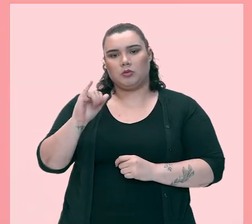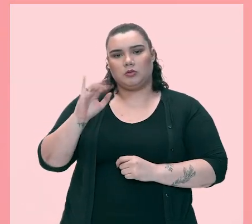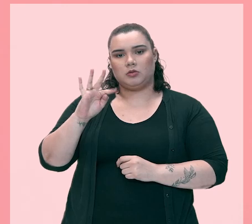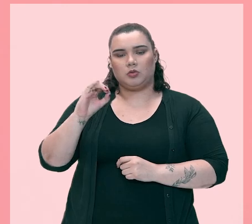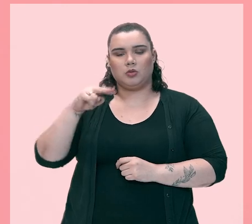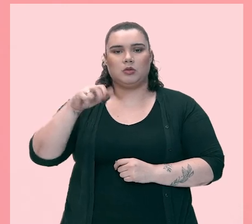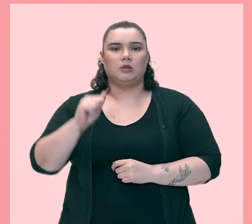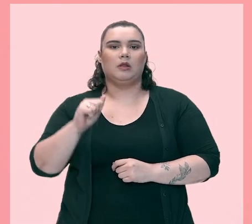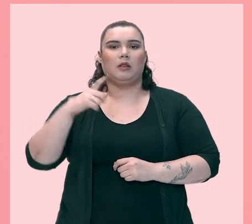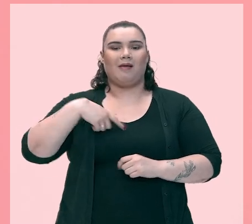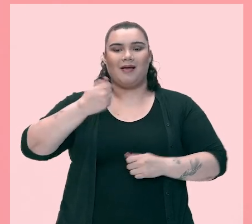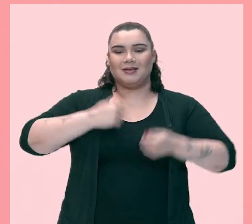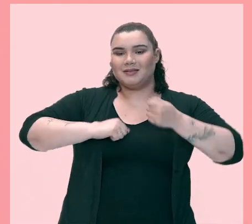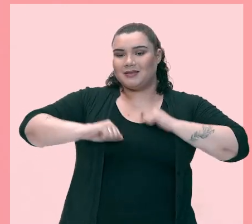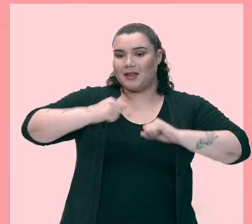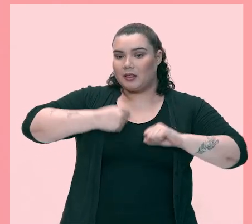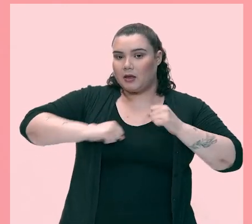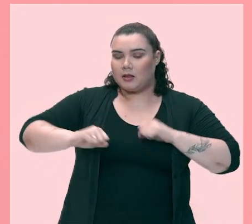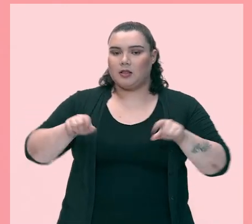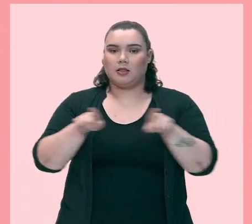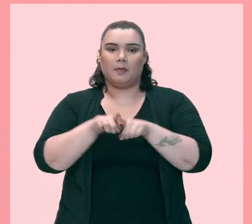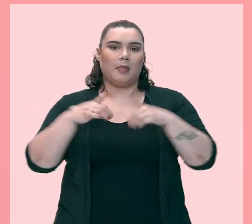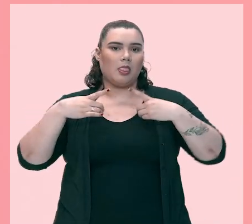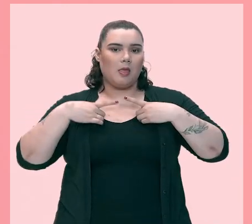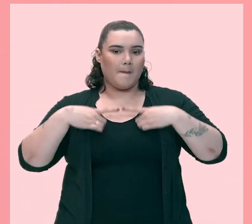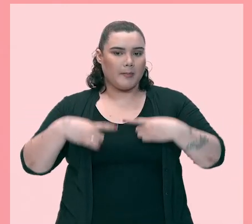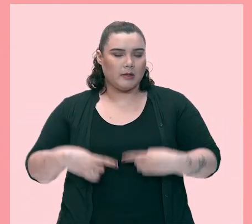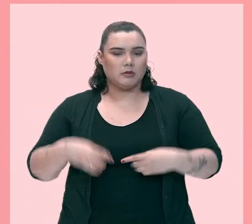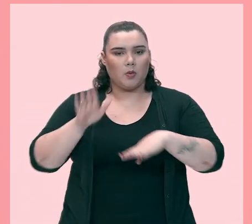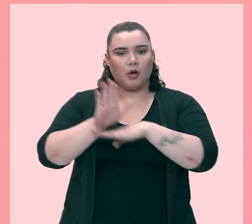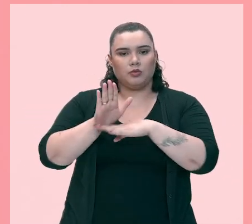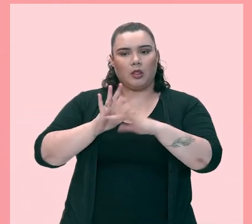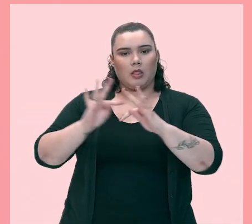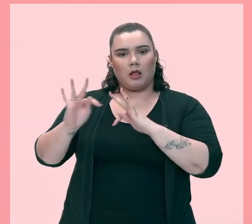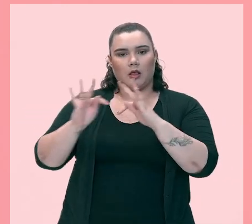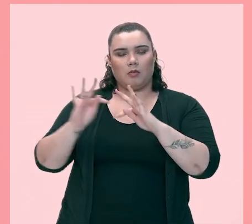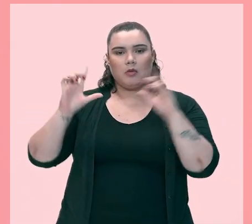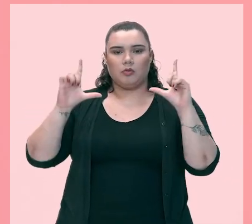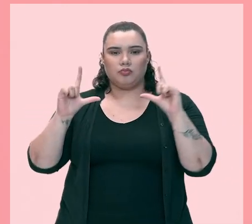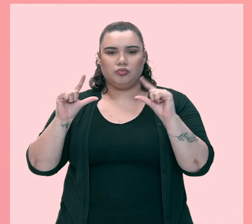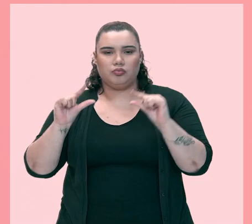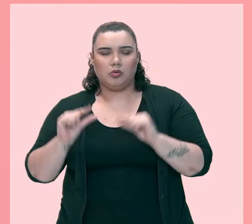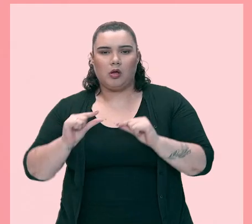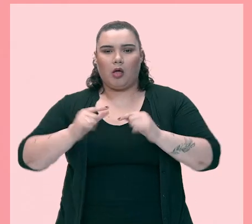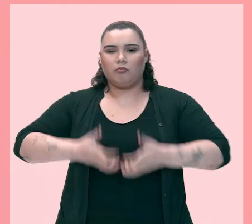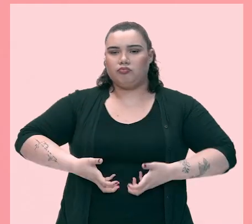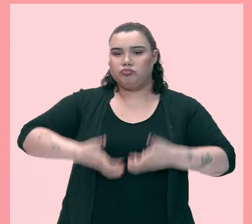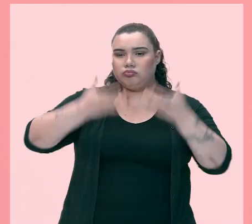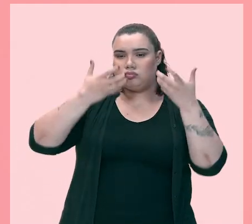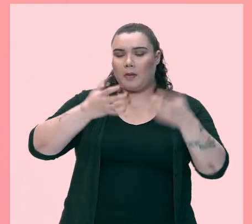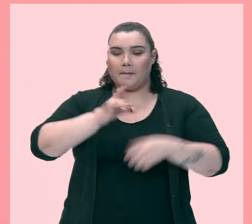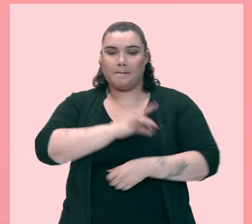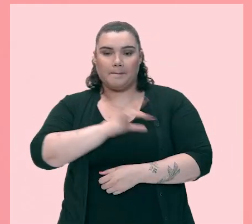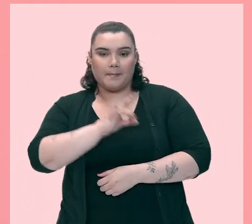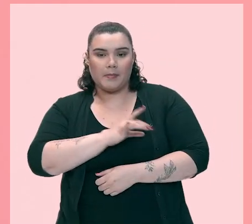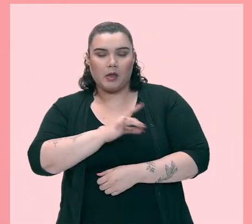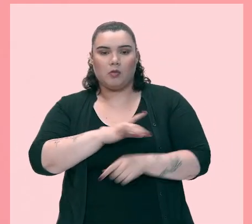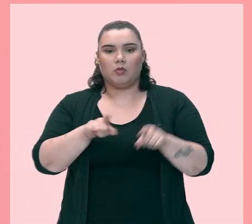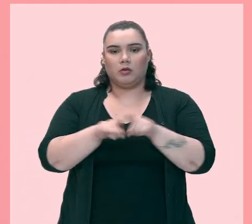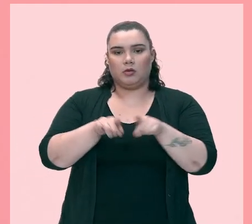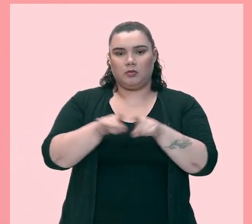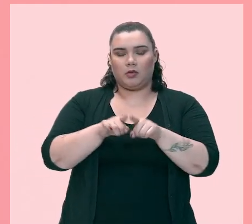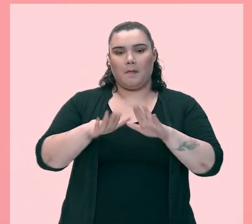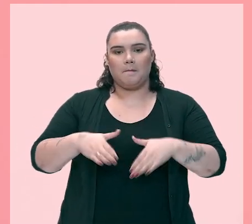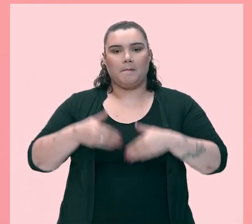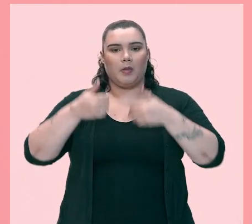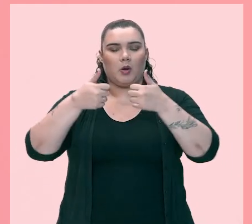para tratamentos de ansiedade e também de depressão, ajudando ali a diminuir o estresse, o medo e